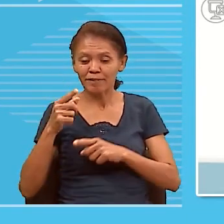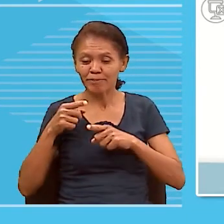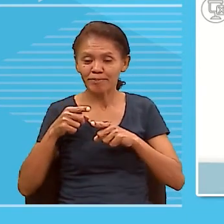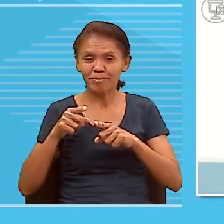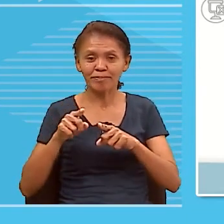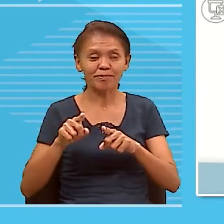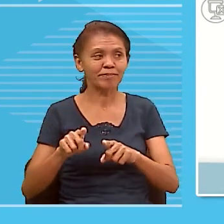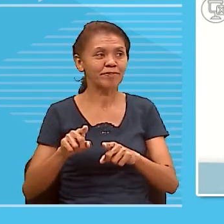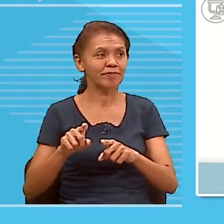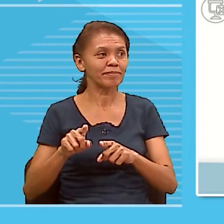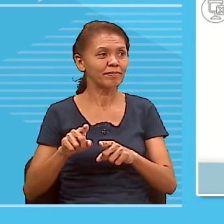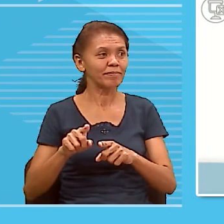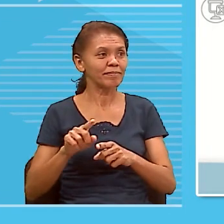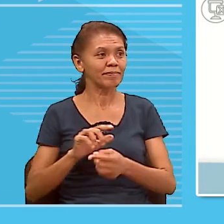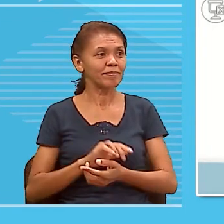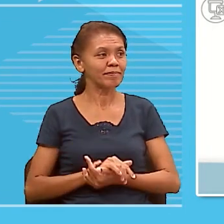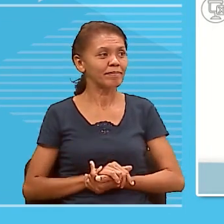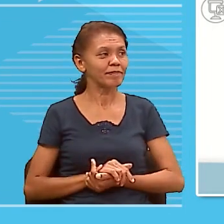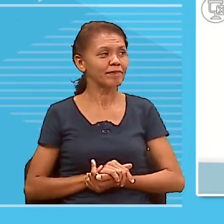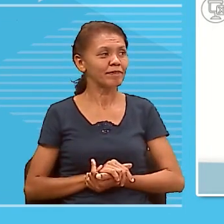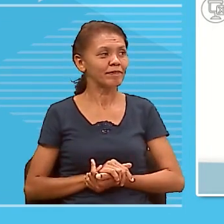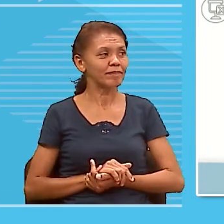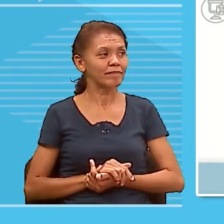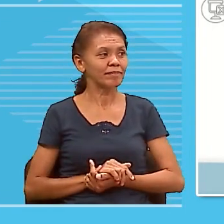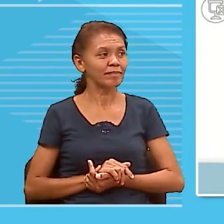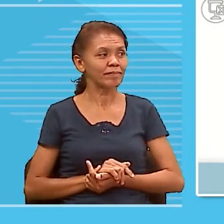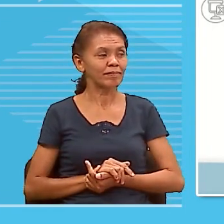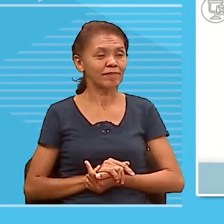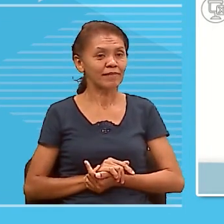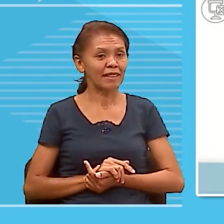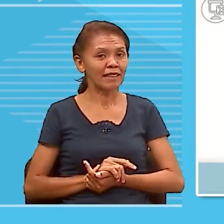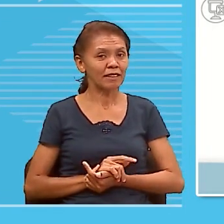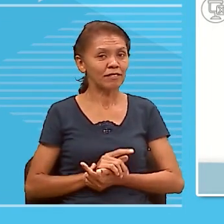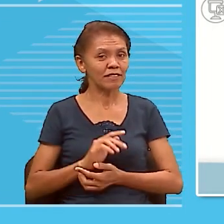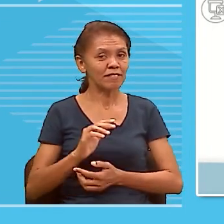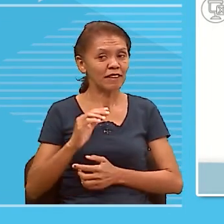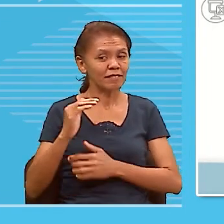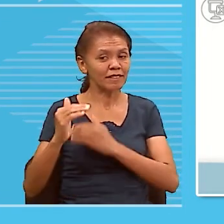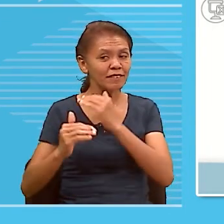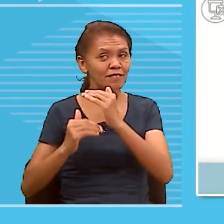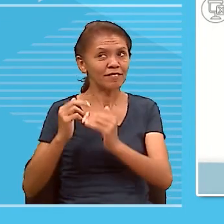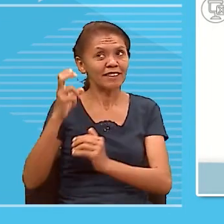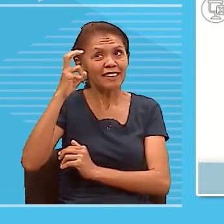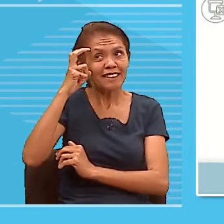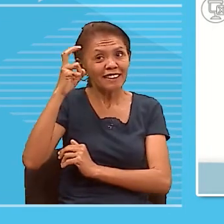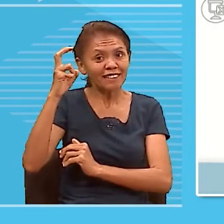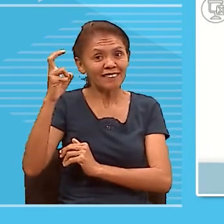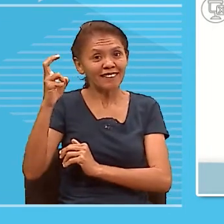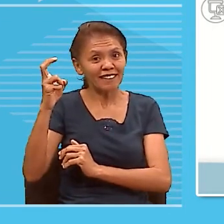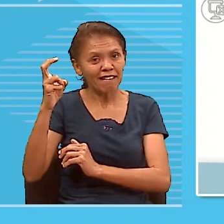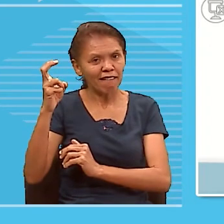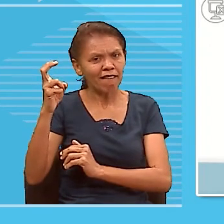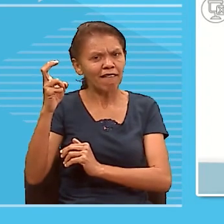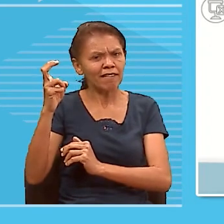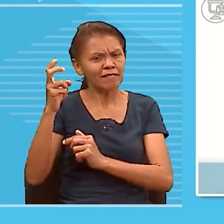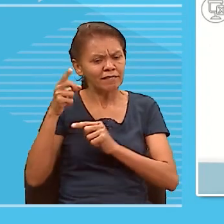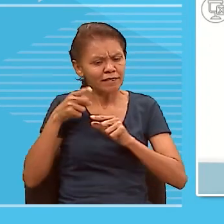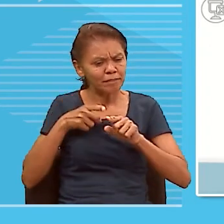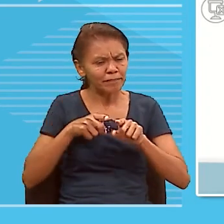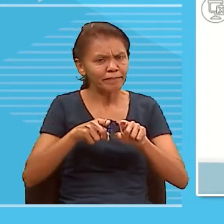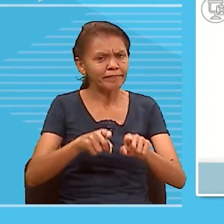no mesmo instante em que você vai ficando sabido você simultaneamente